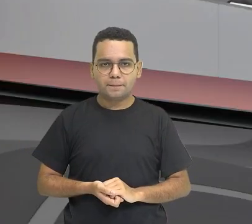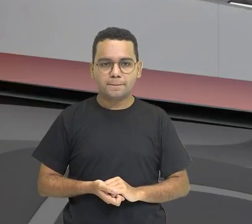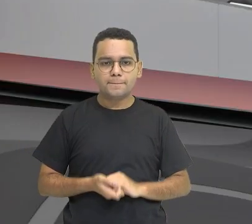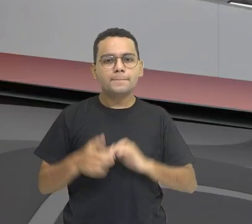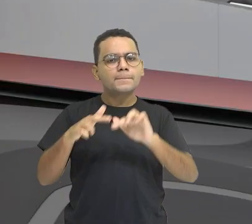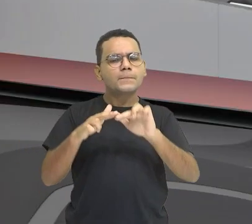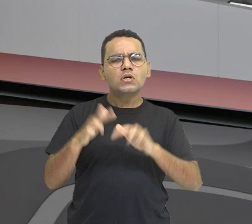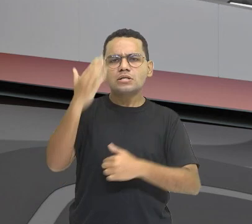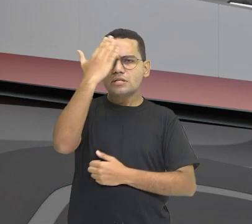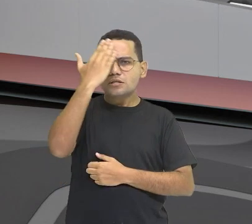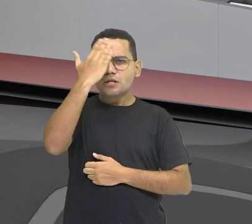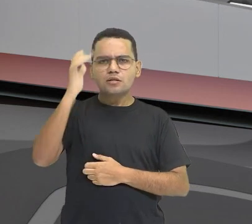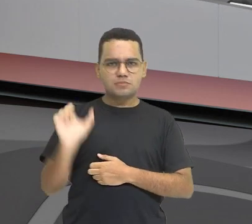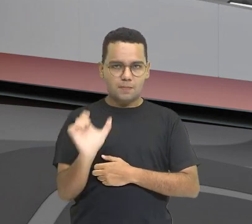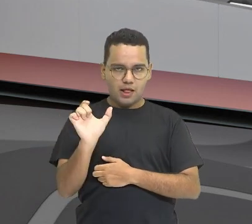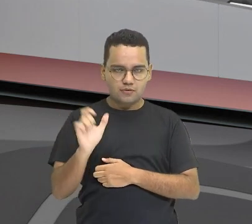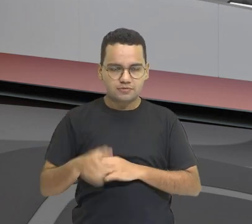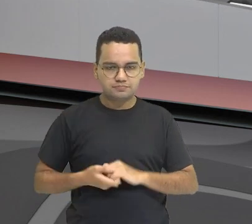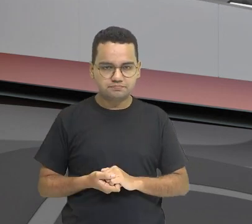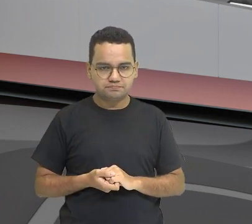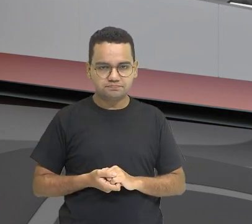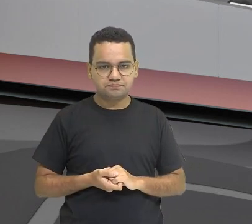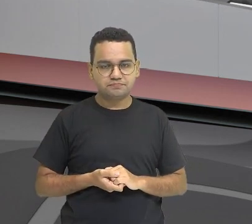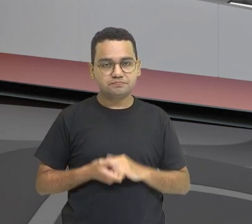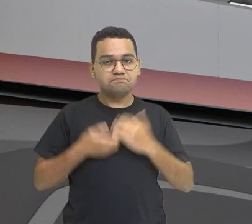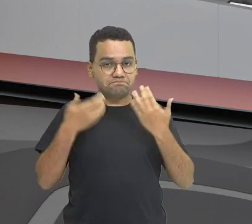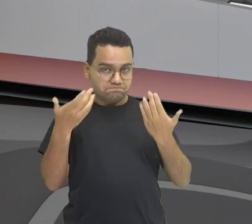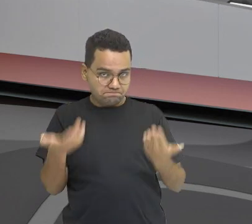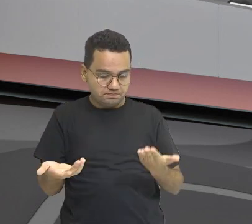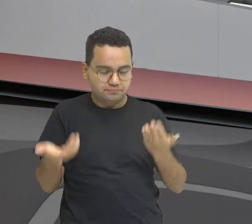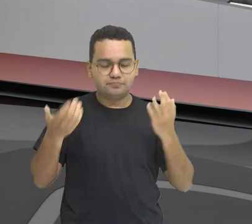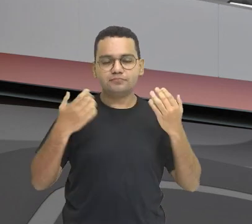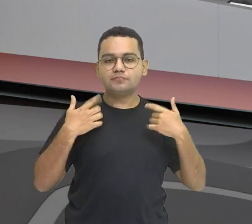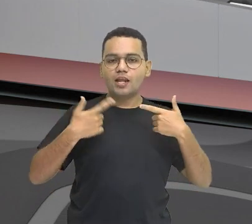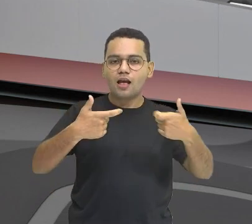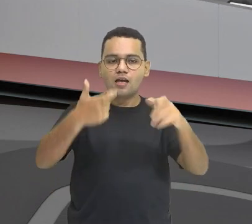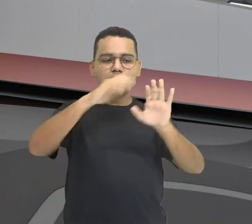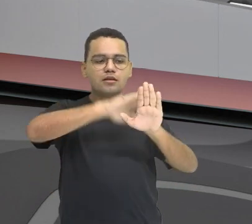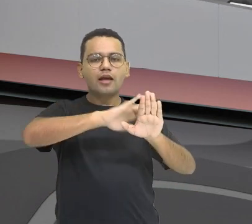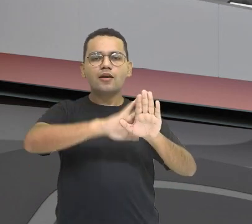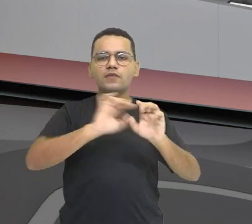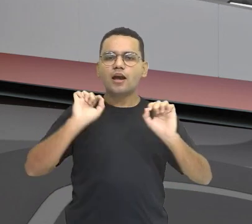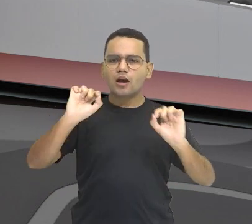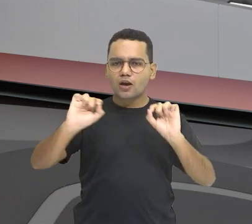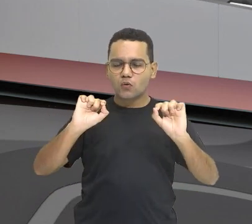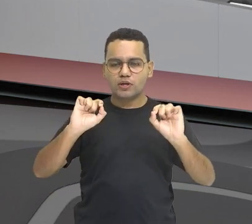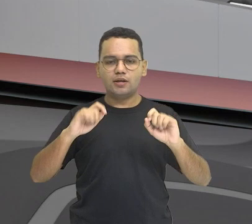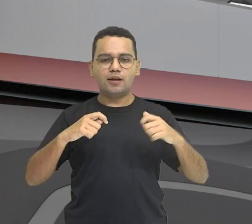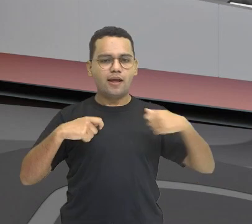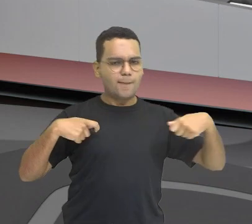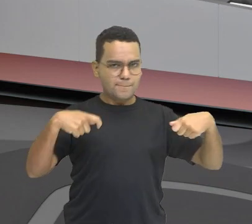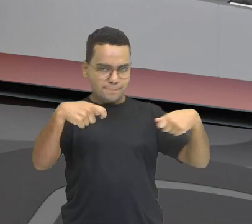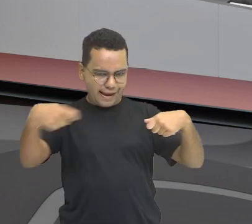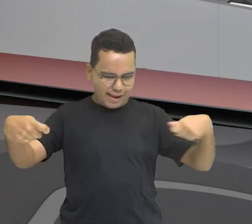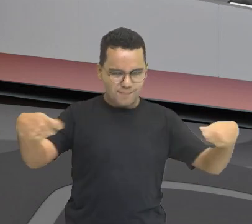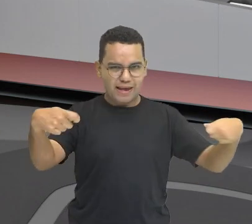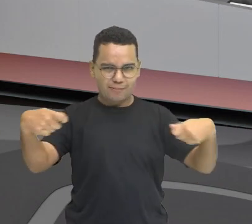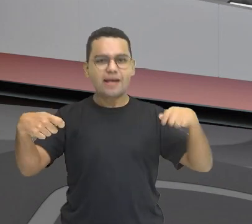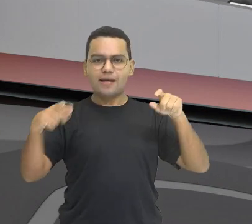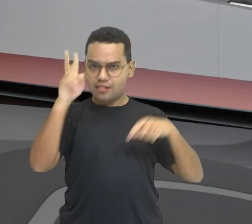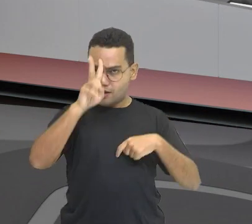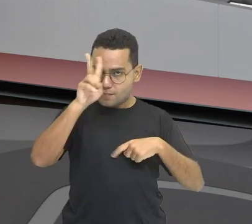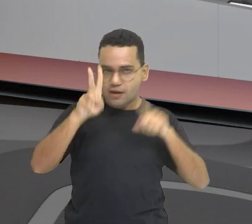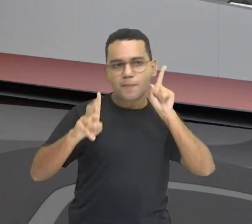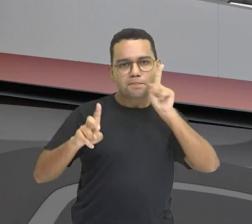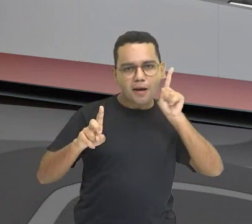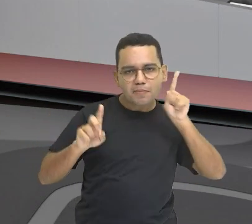o porquê desse nome. Olha só, a Guerra Fria, ela consistiu numa rivalidade, tá bom? Entre essas duas superpotências, Estados Unidos